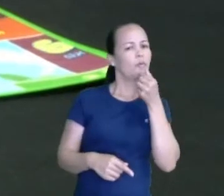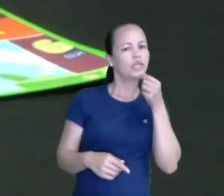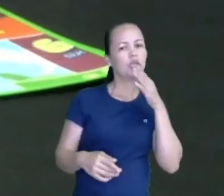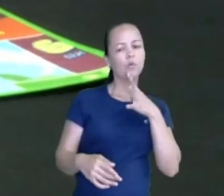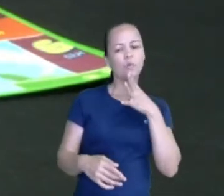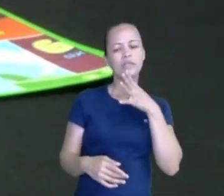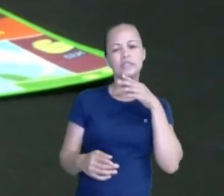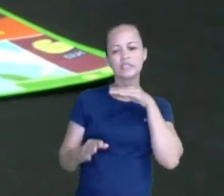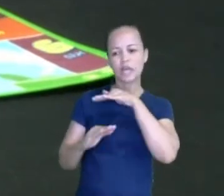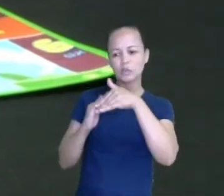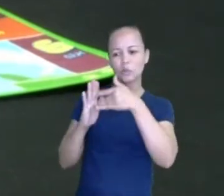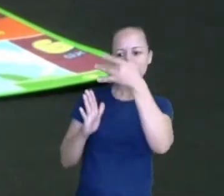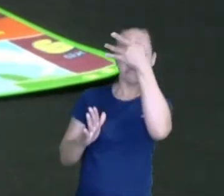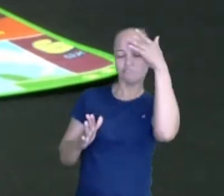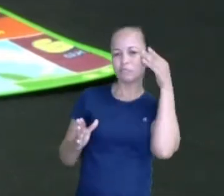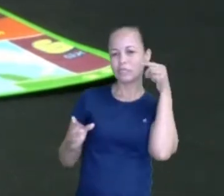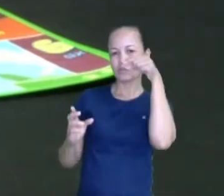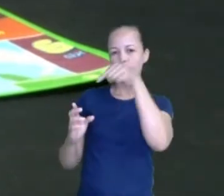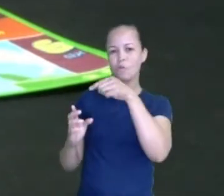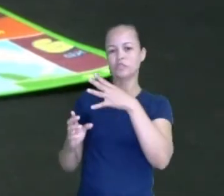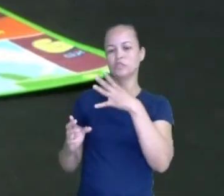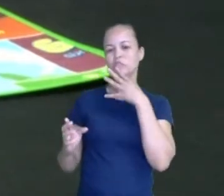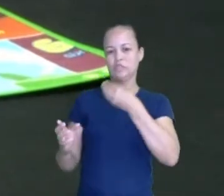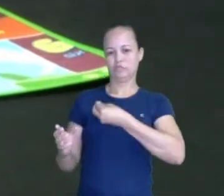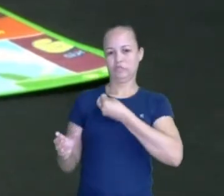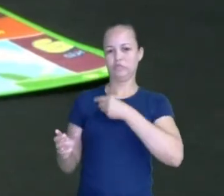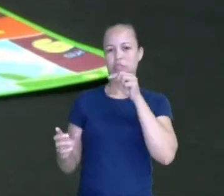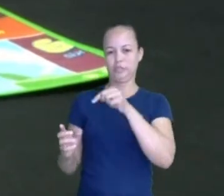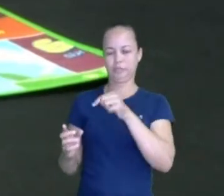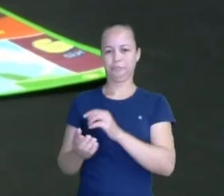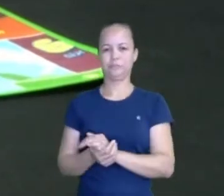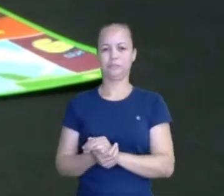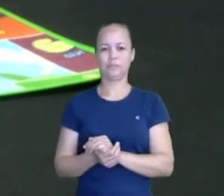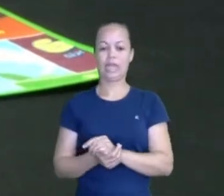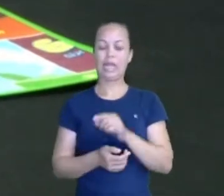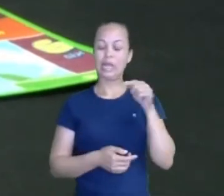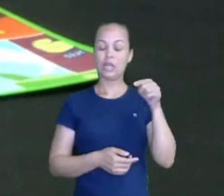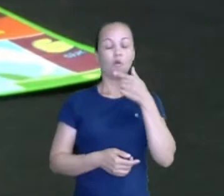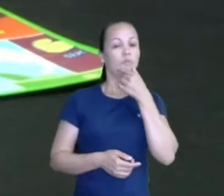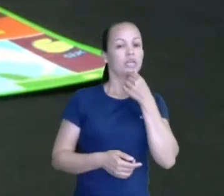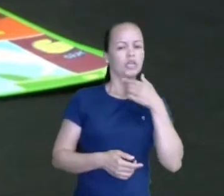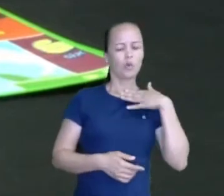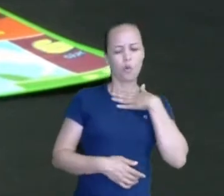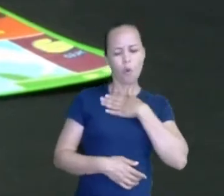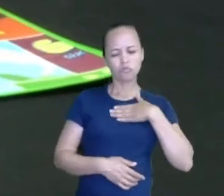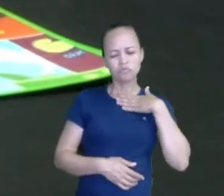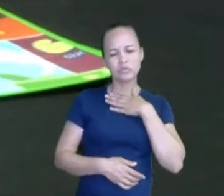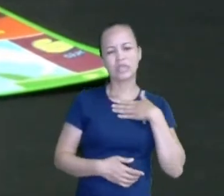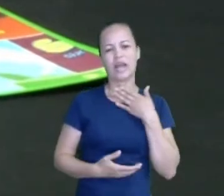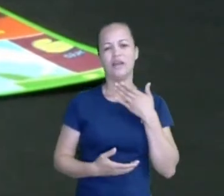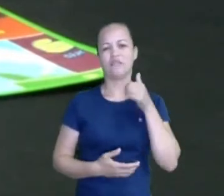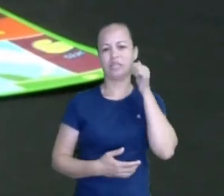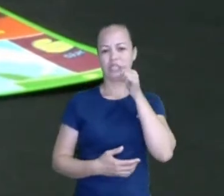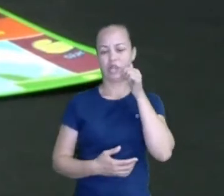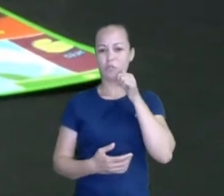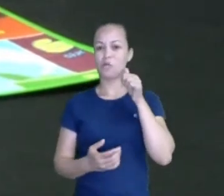Ele gostava da senhora Silvano, que tocava piano. Ele ouvia as